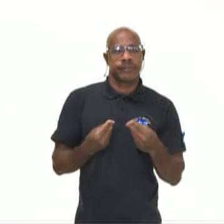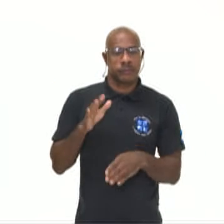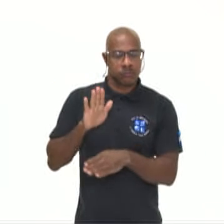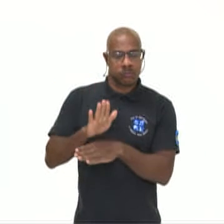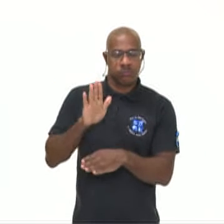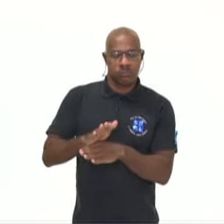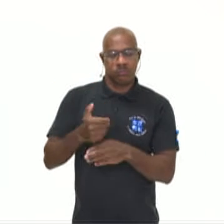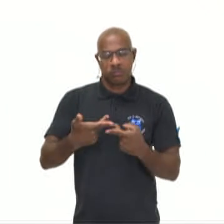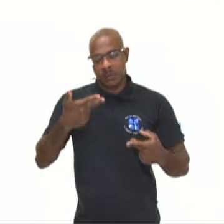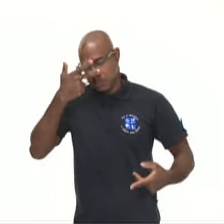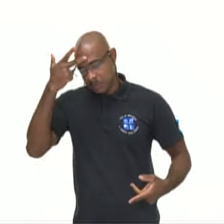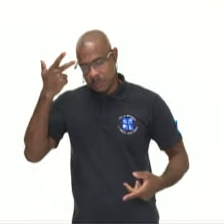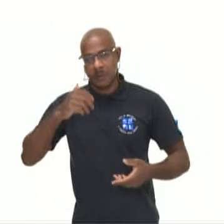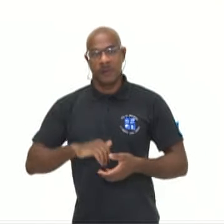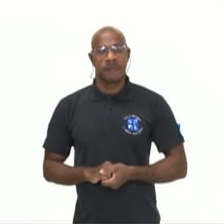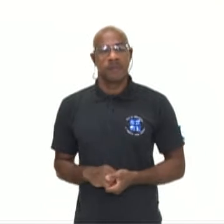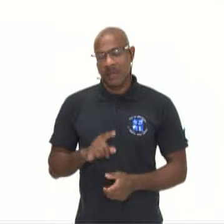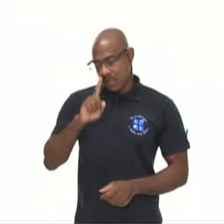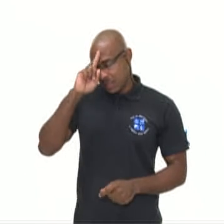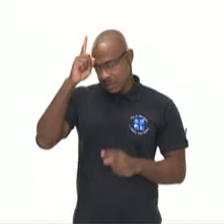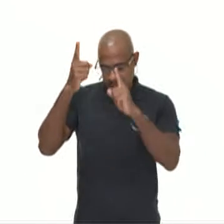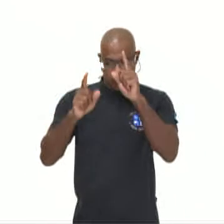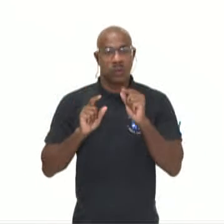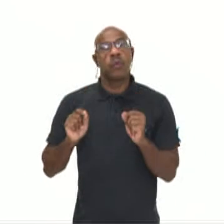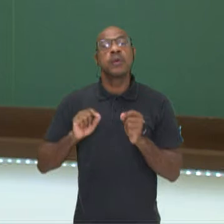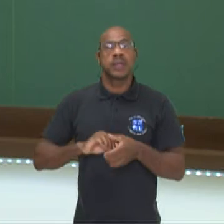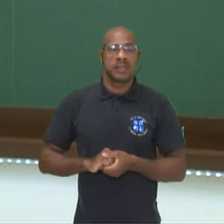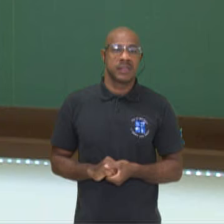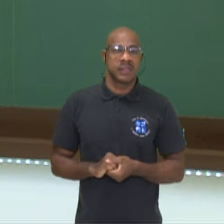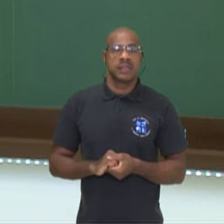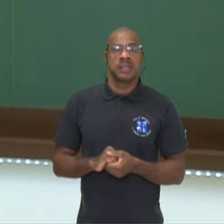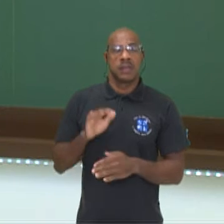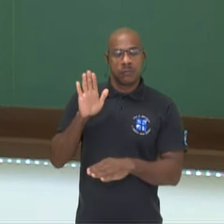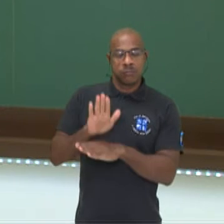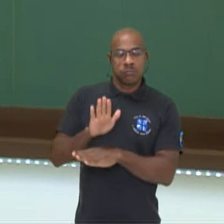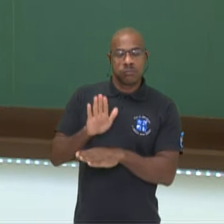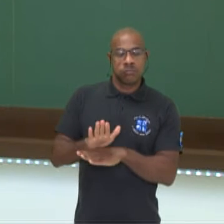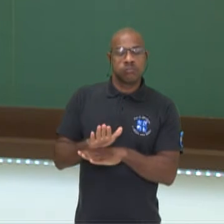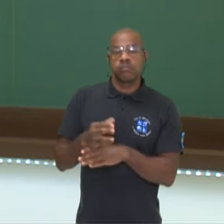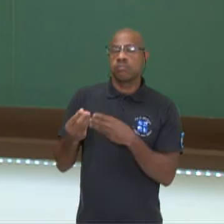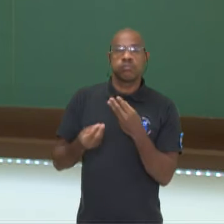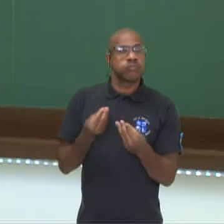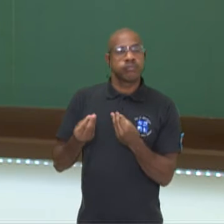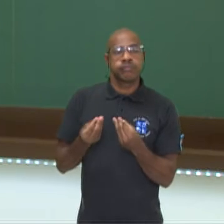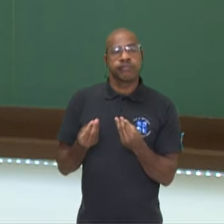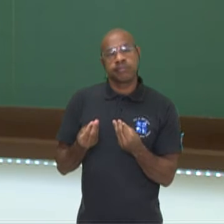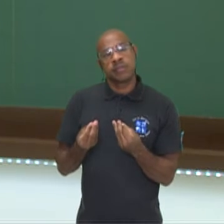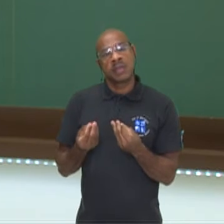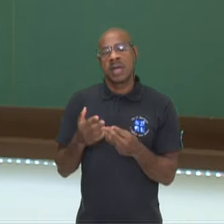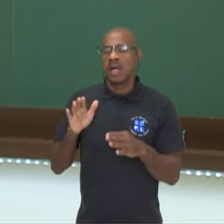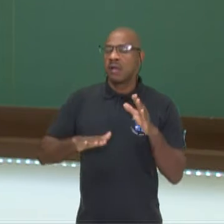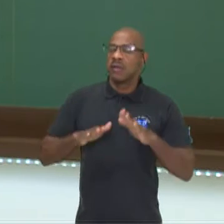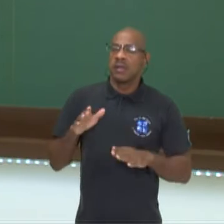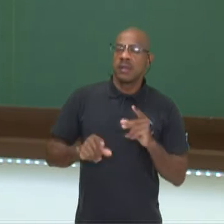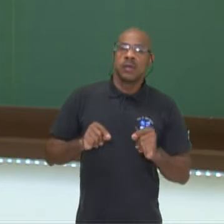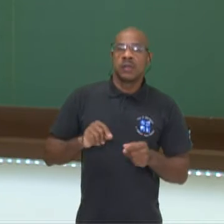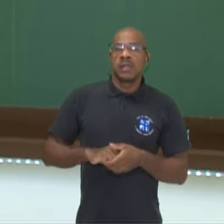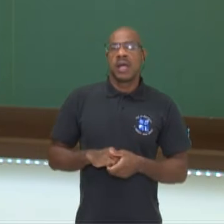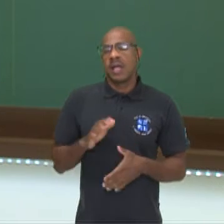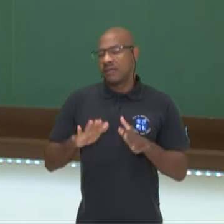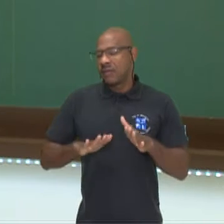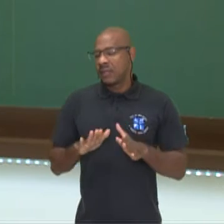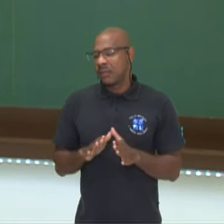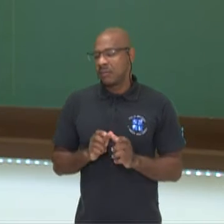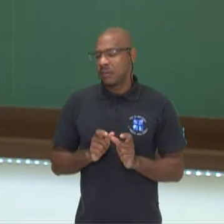assistência, né? Essa ideia, então, entre aspas, de assistencialismo, como às vezes é denotado